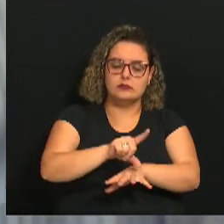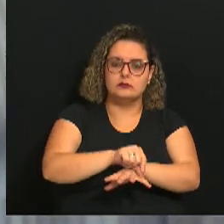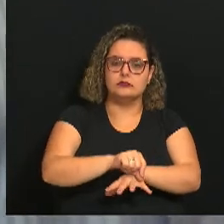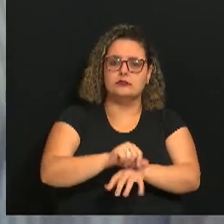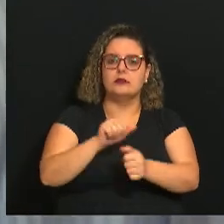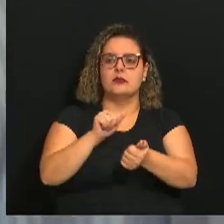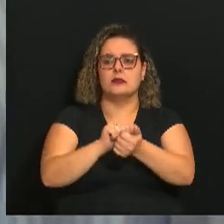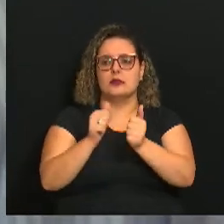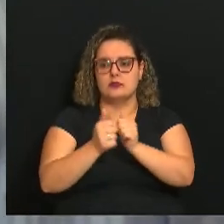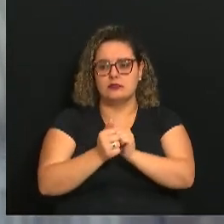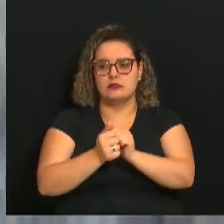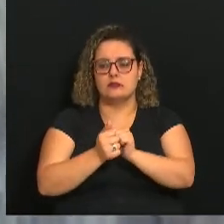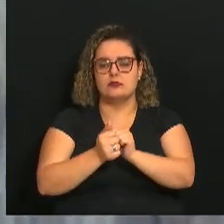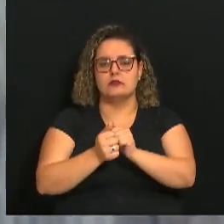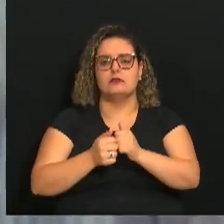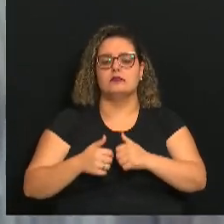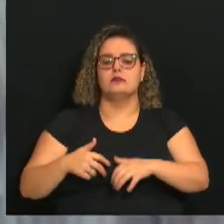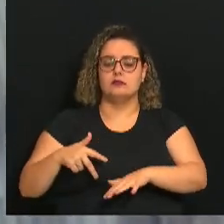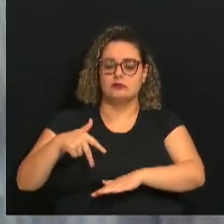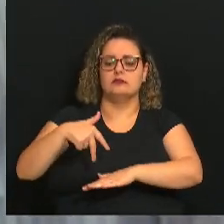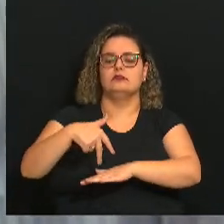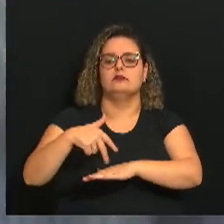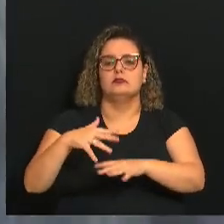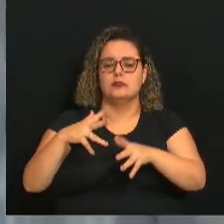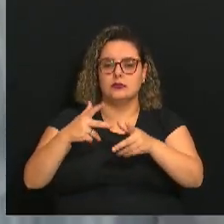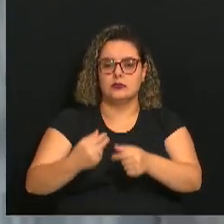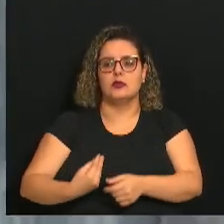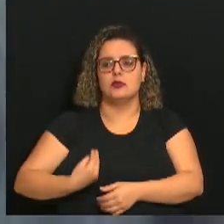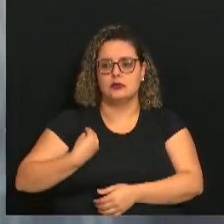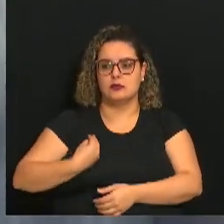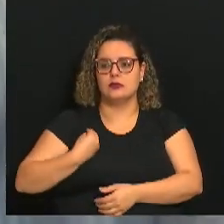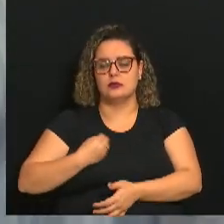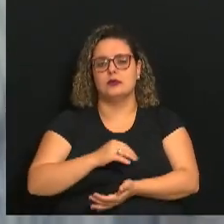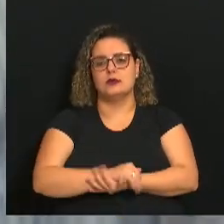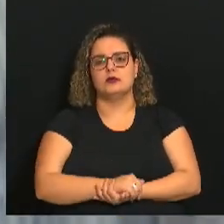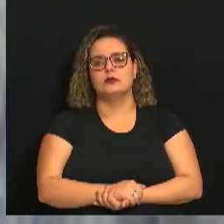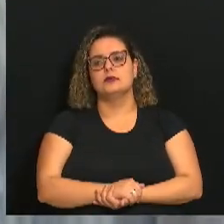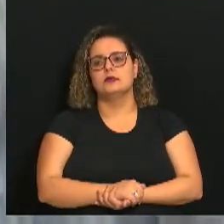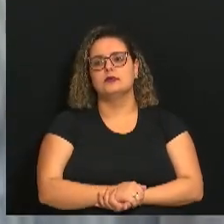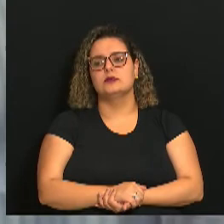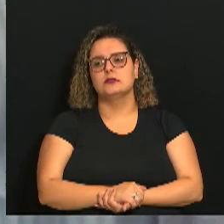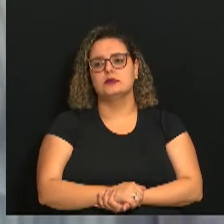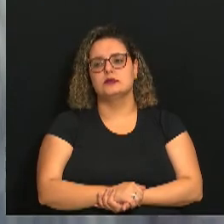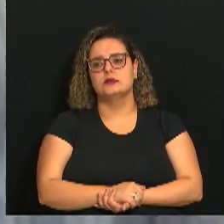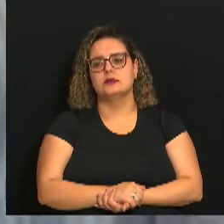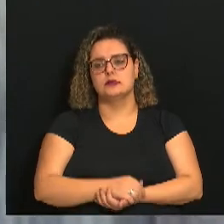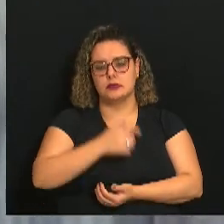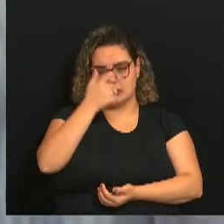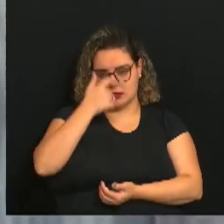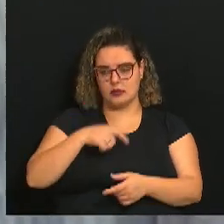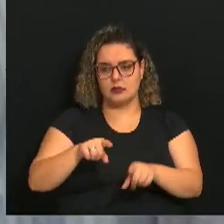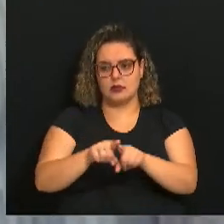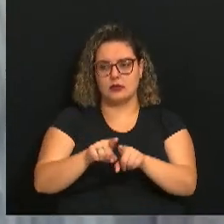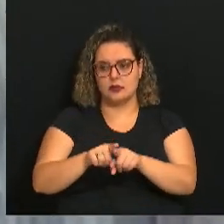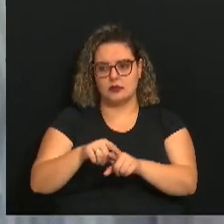adequados diante da situação colocada, né? Evidente que tanto eu como a vereadora Guida,